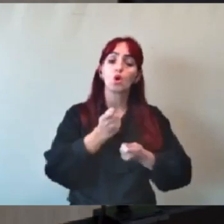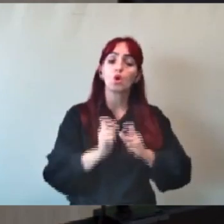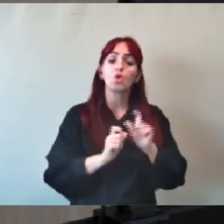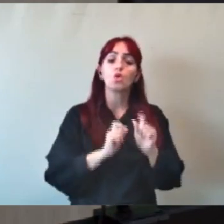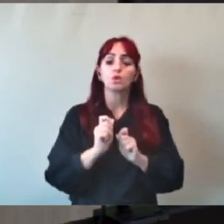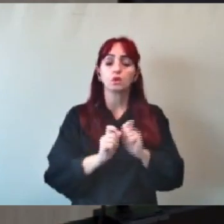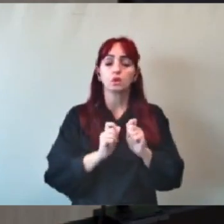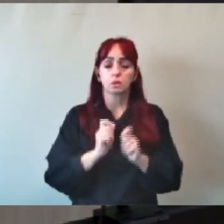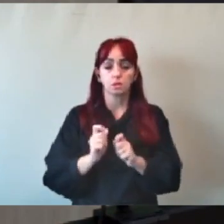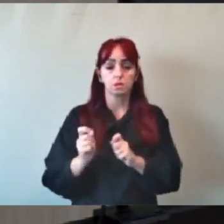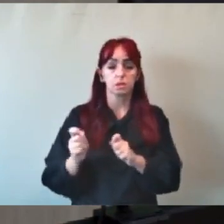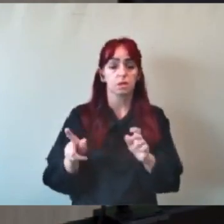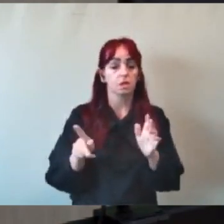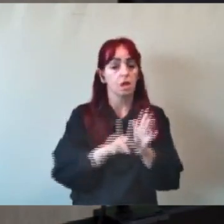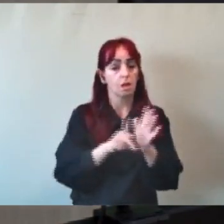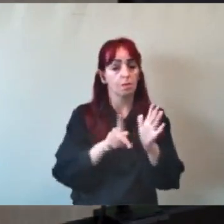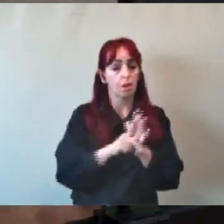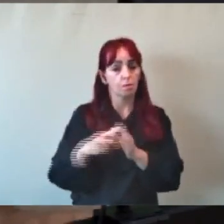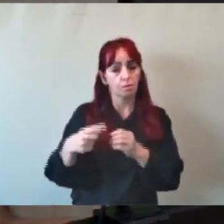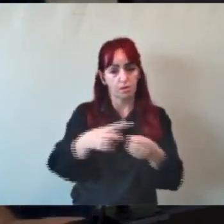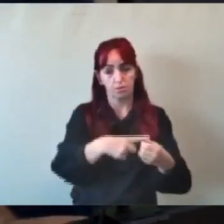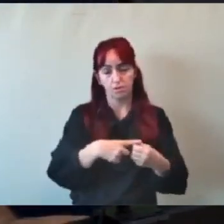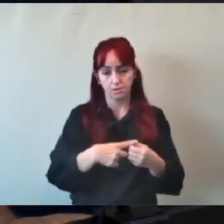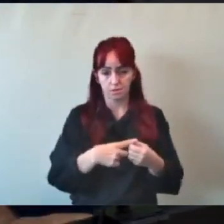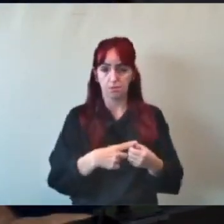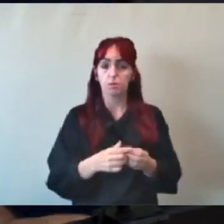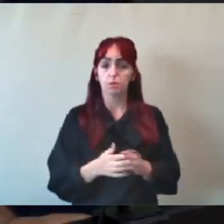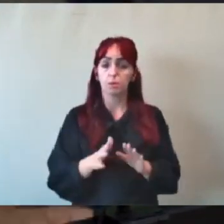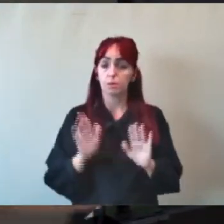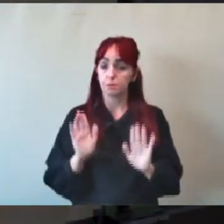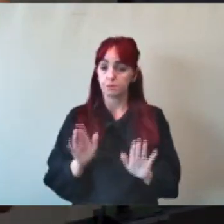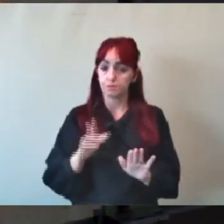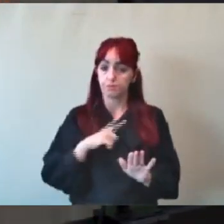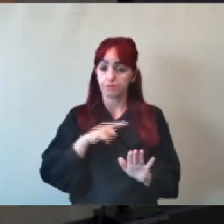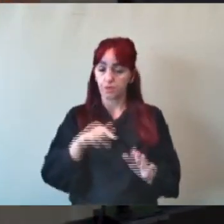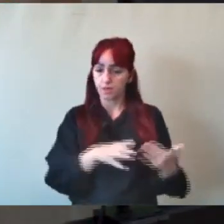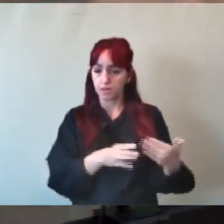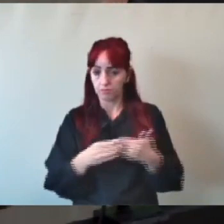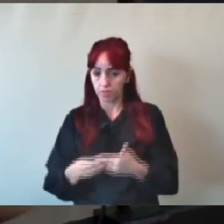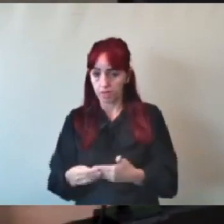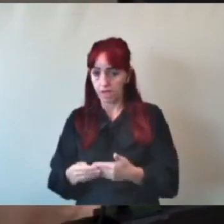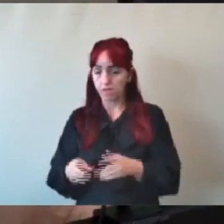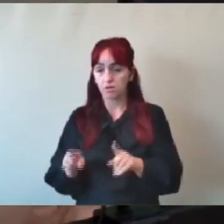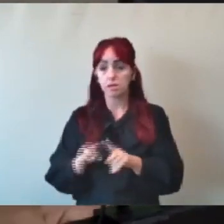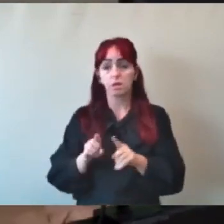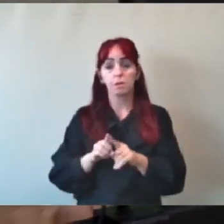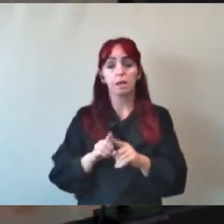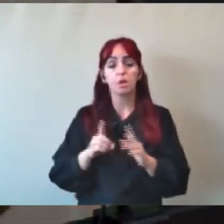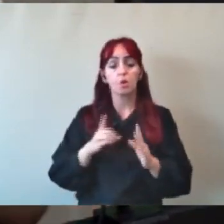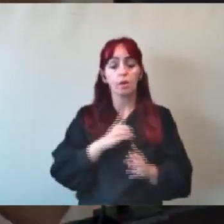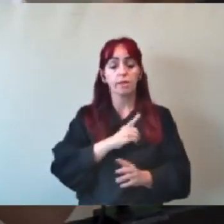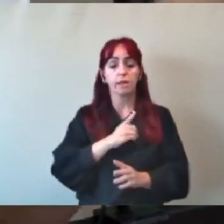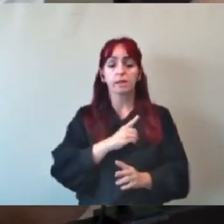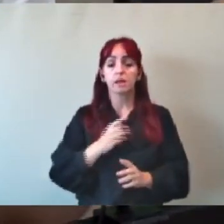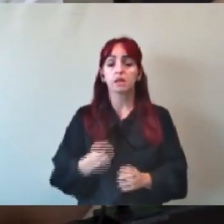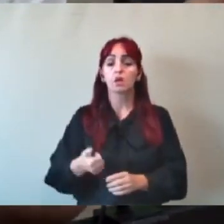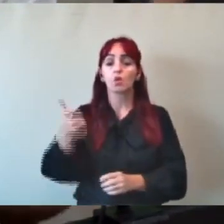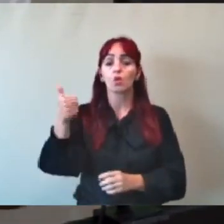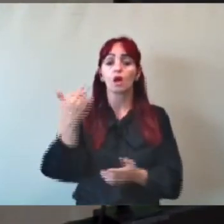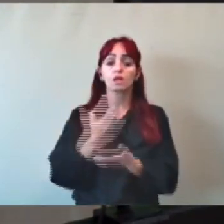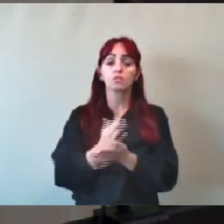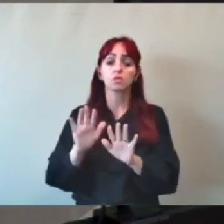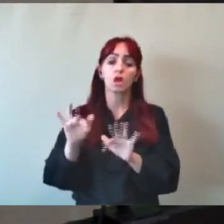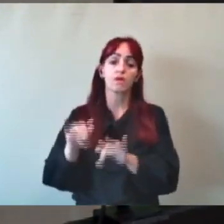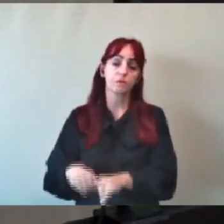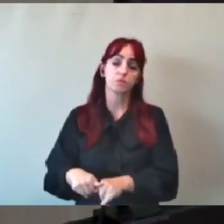para o município, né? Mas está aqui enviada. E o DETRAN, que, inclusive, está até acabando, né? O DETRAN que já...